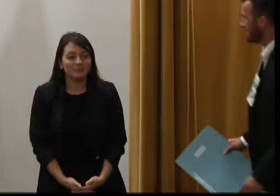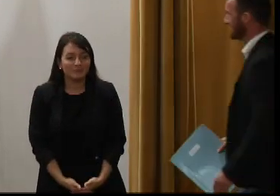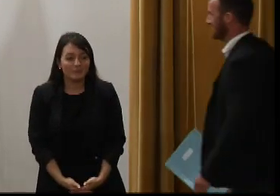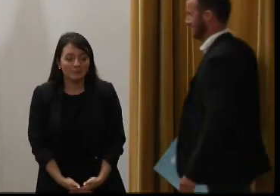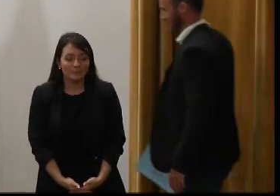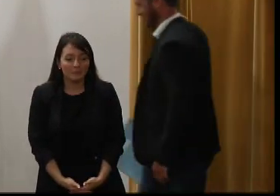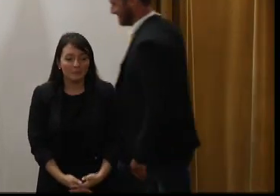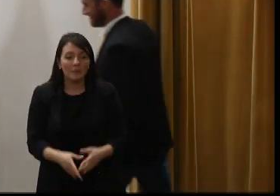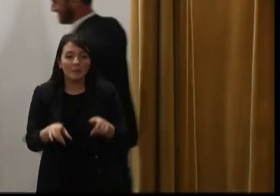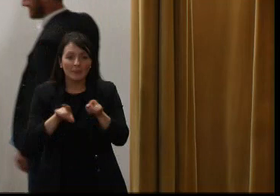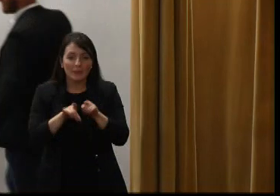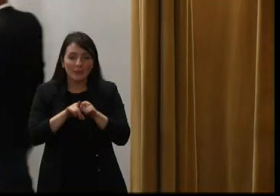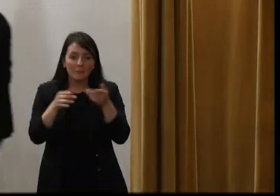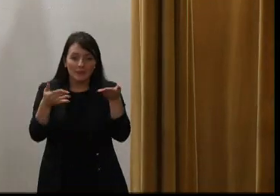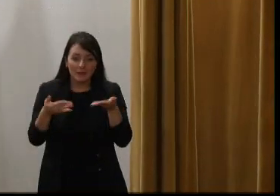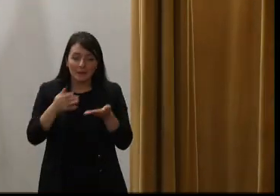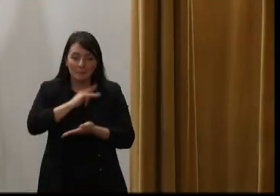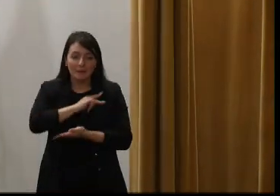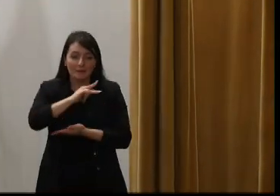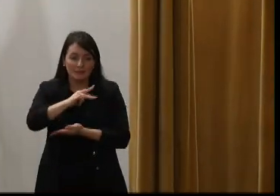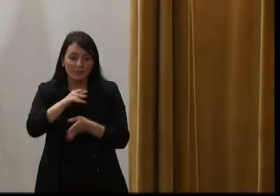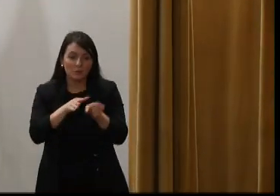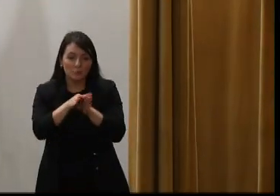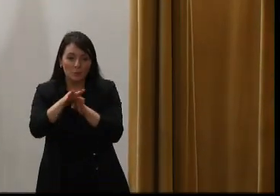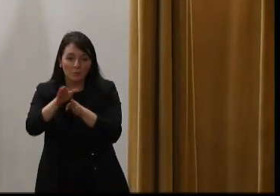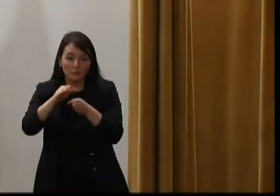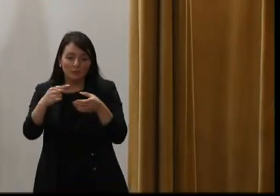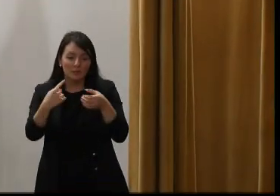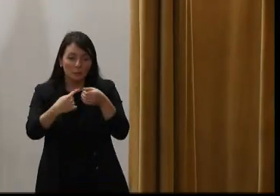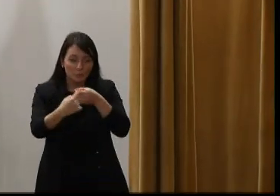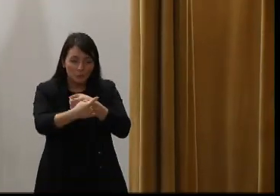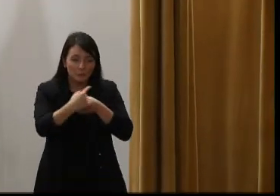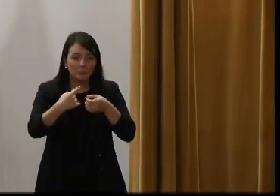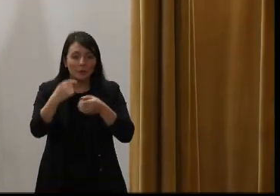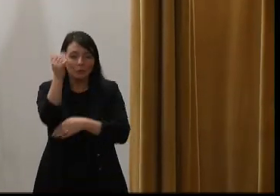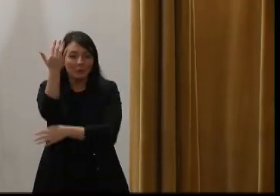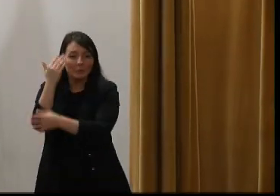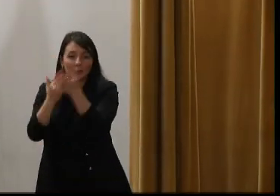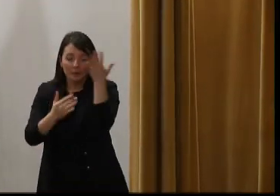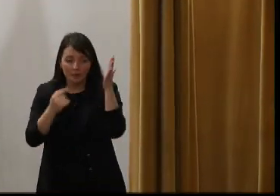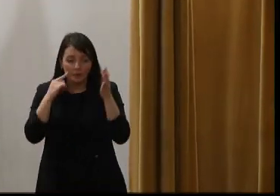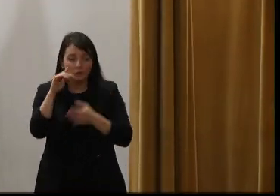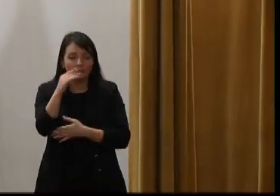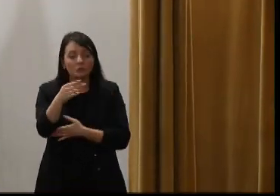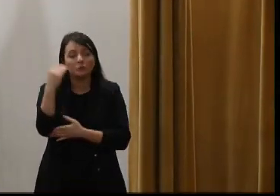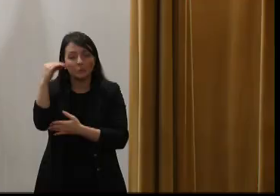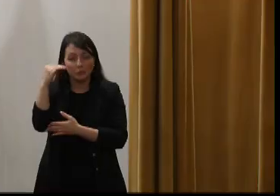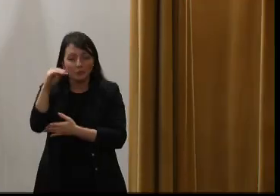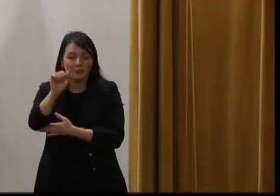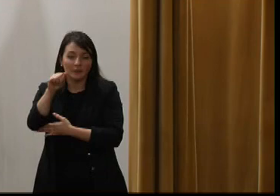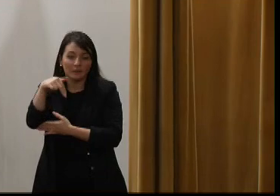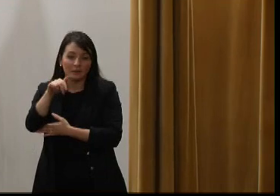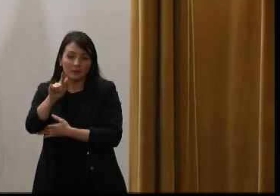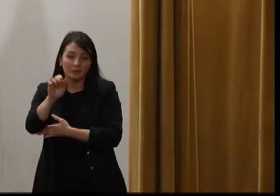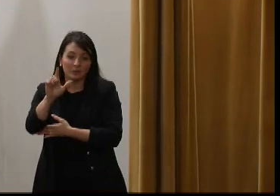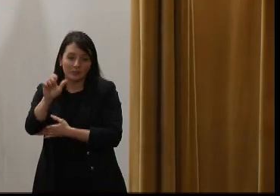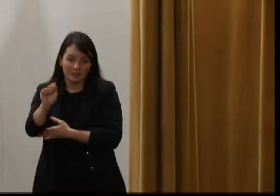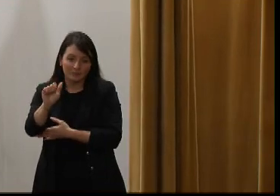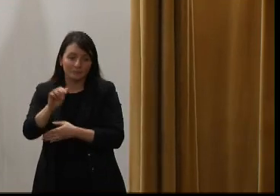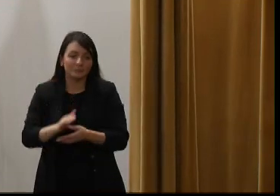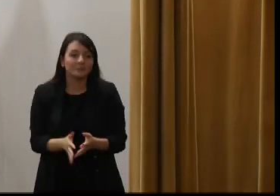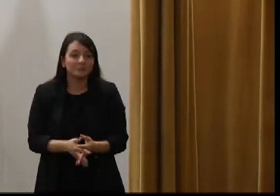A ilustríssima presidente do Conselho Municipal de Meio Ambiente de Porto Alegre, Ângela Molim.